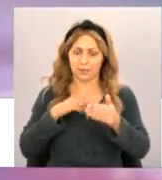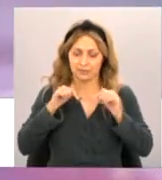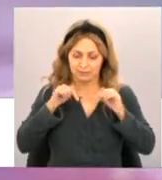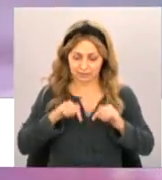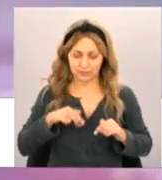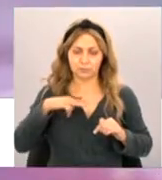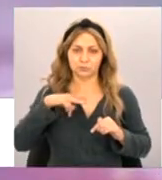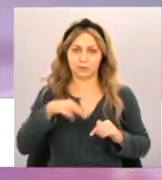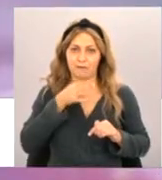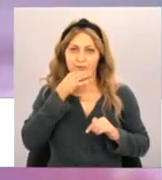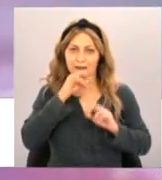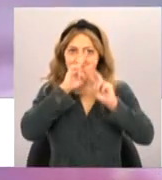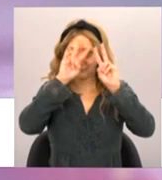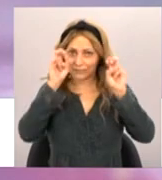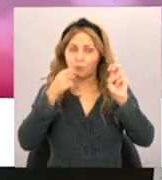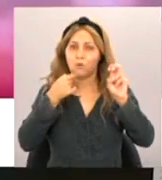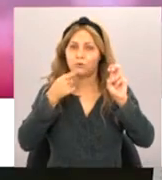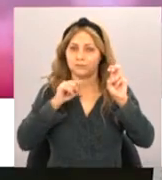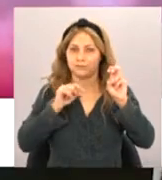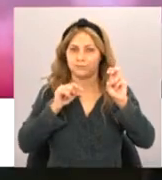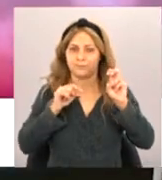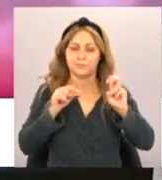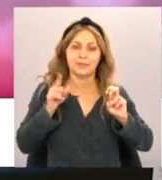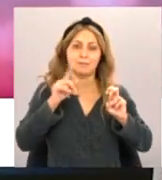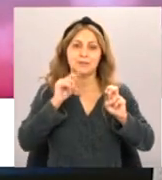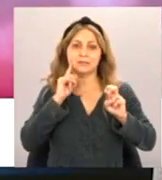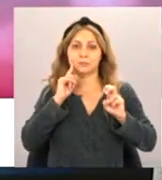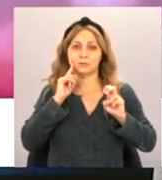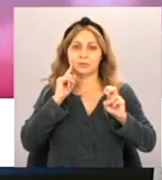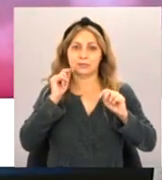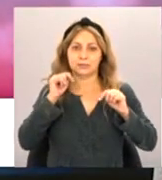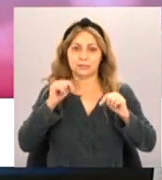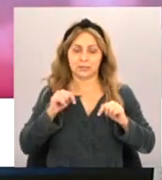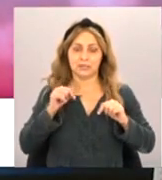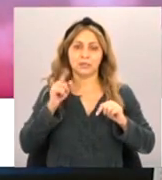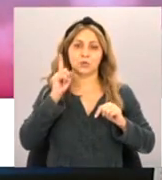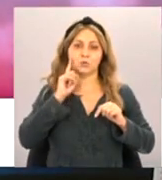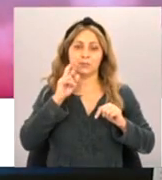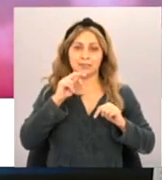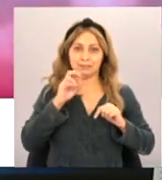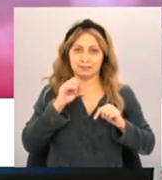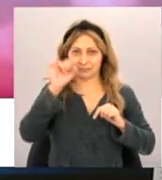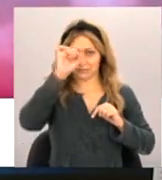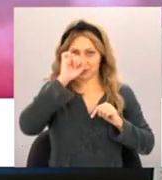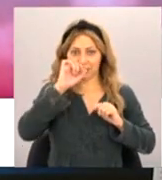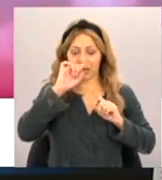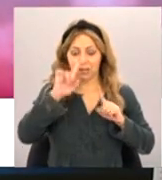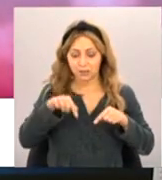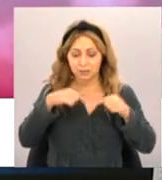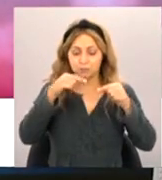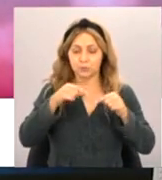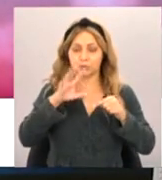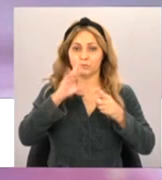porque acho que aí é muito mais interessante sobre o que é que vai acontecer no depois do dia trinta de Janeiro e nós temos aqui a responsabilidade e respostas para